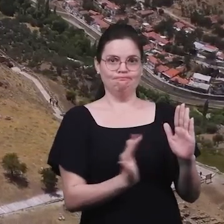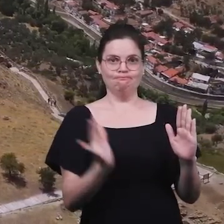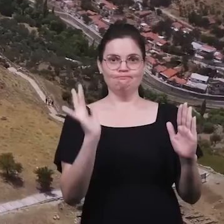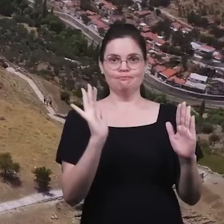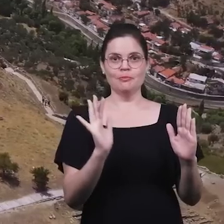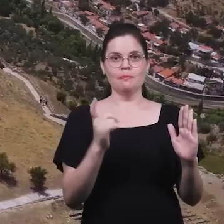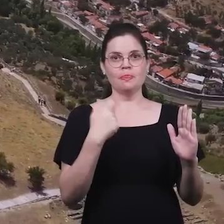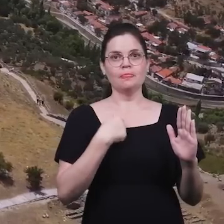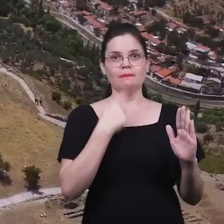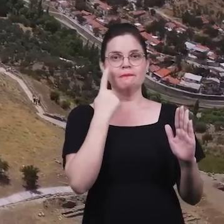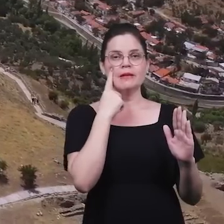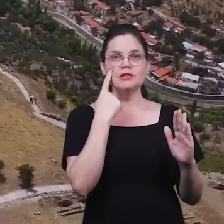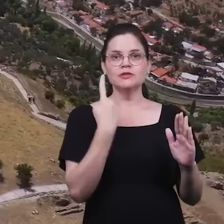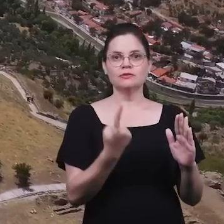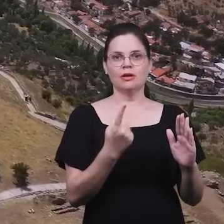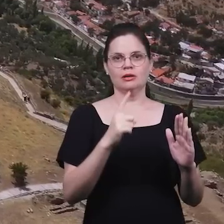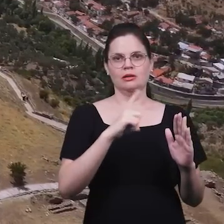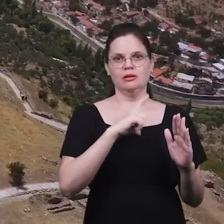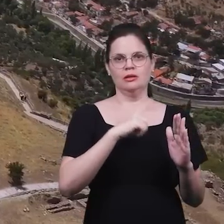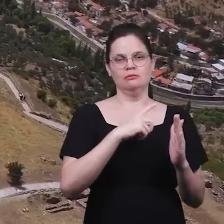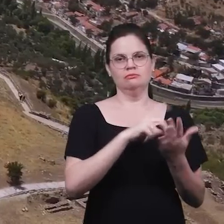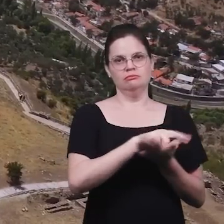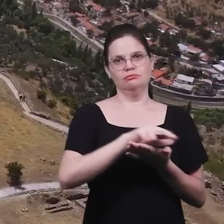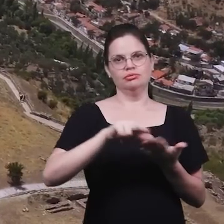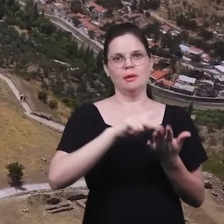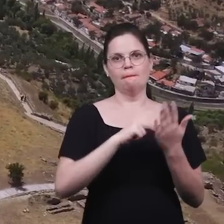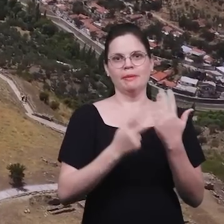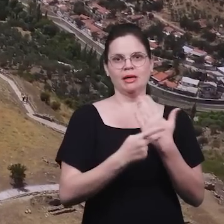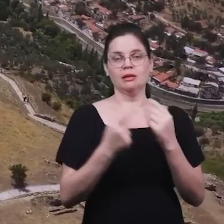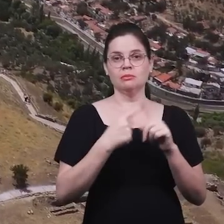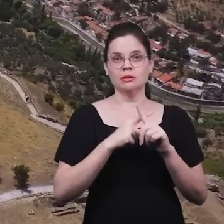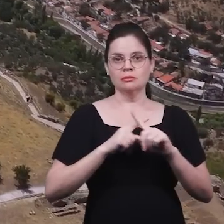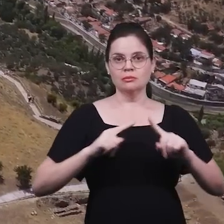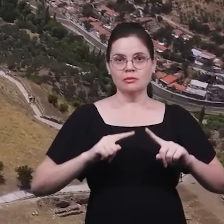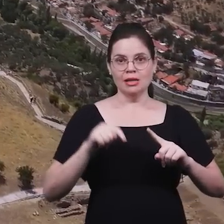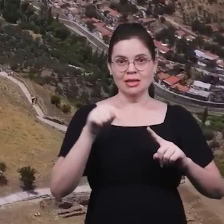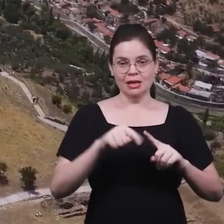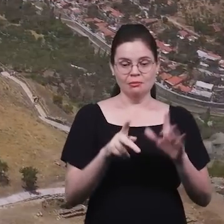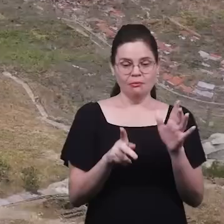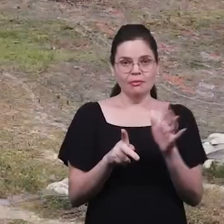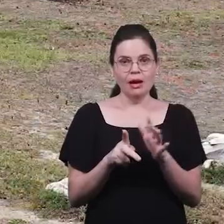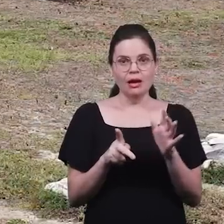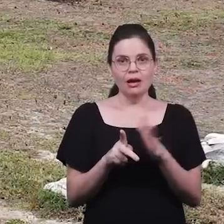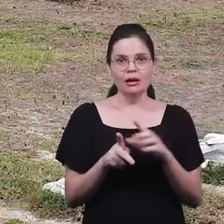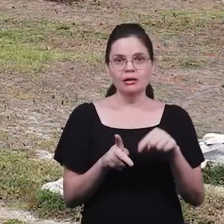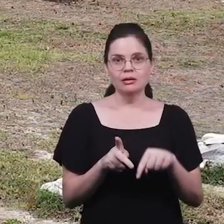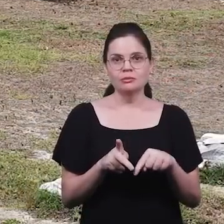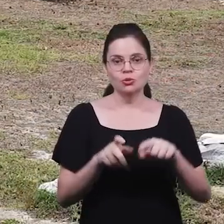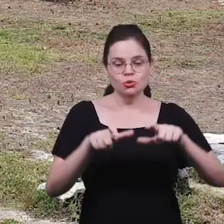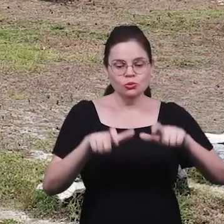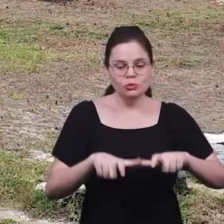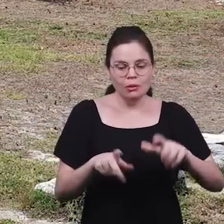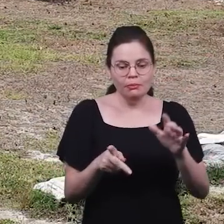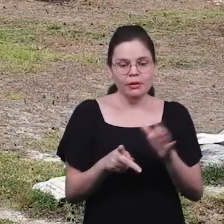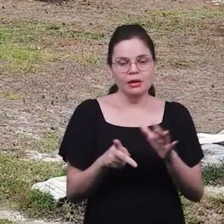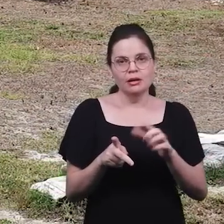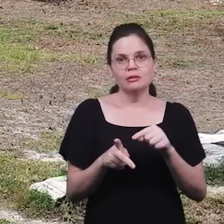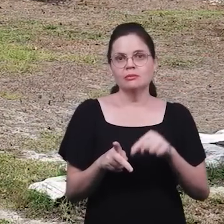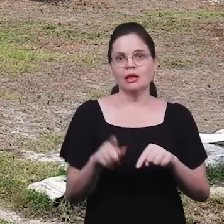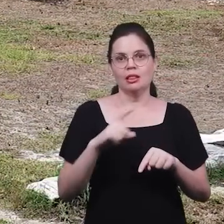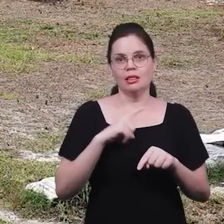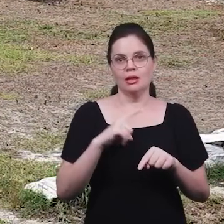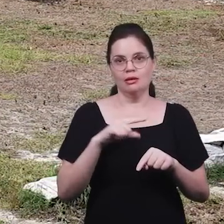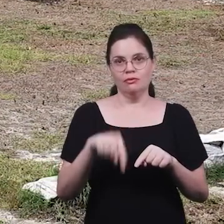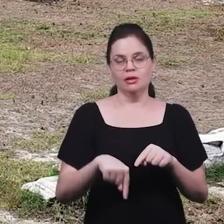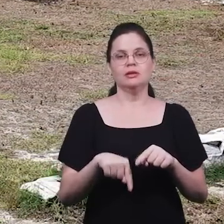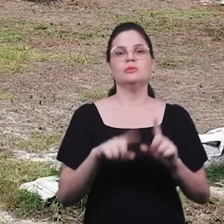as diversas parábolas que aí estão, mas chegamos no casamento pervertido, quando foi